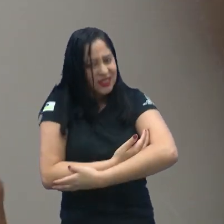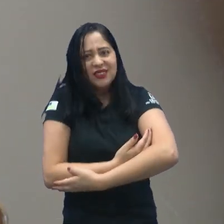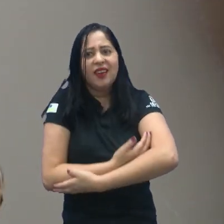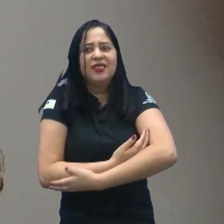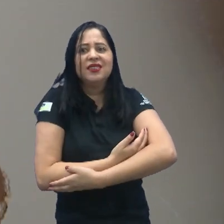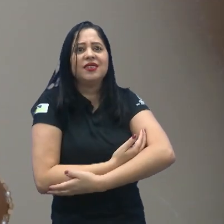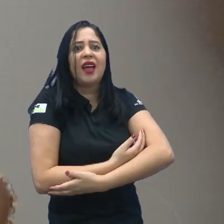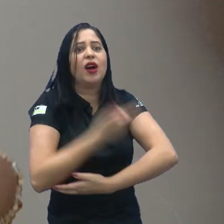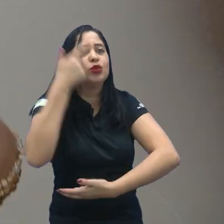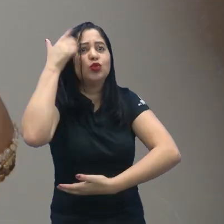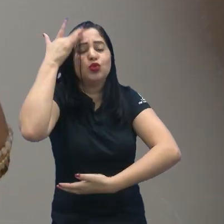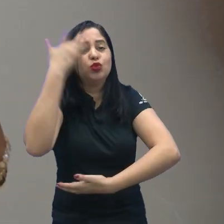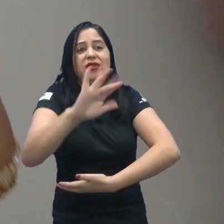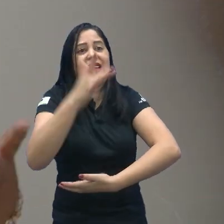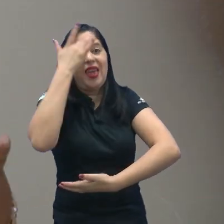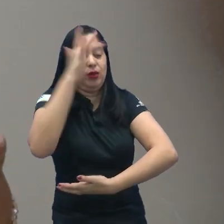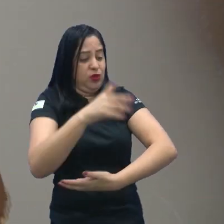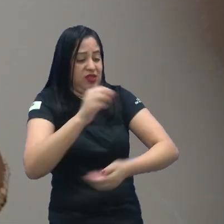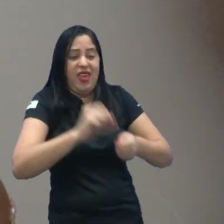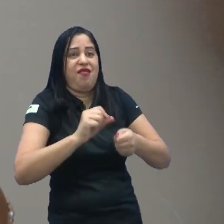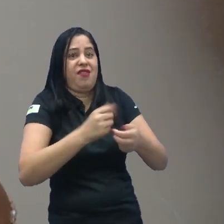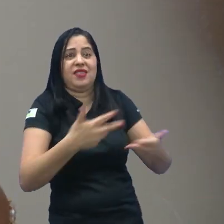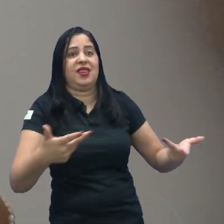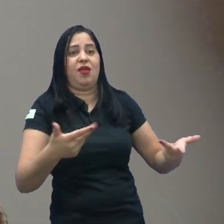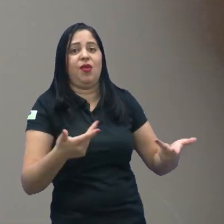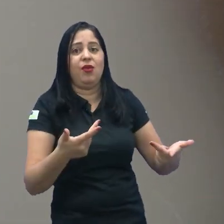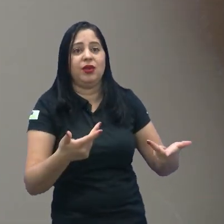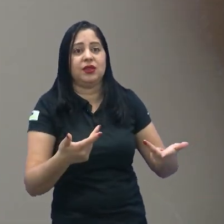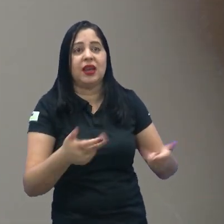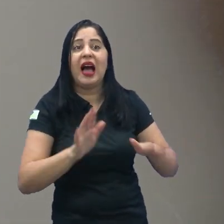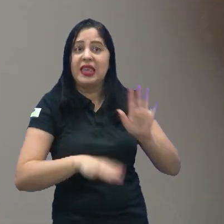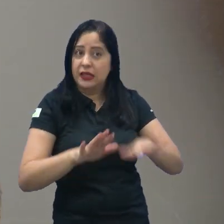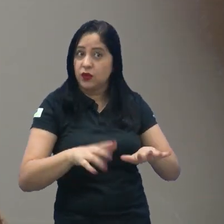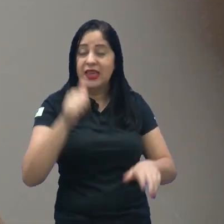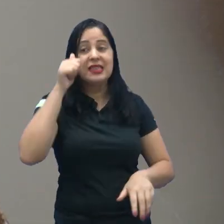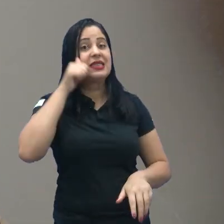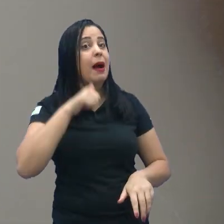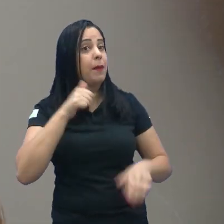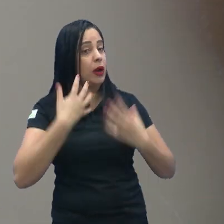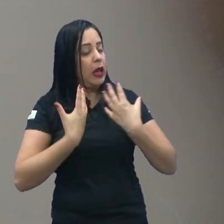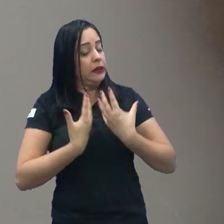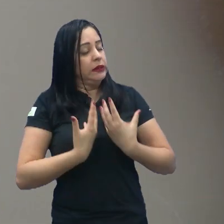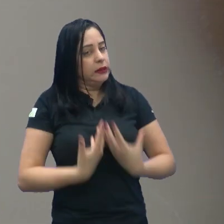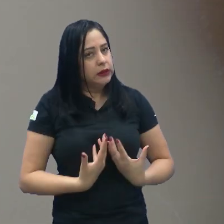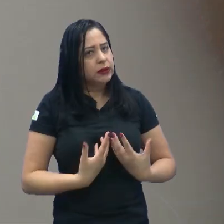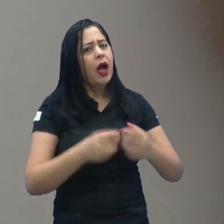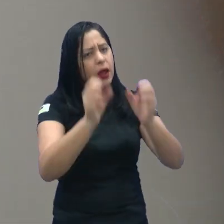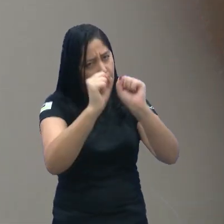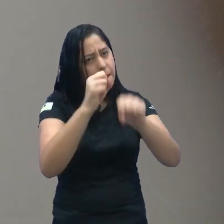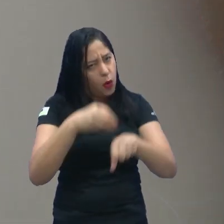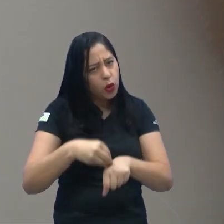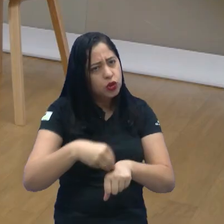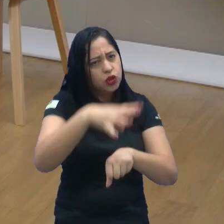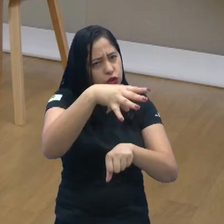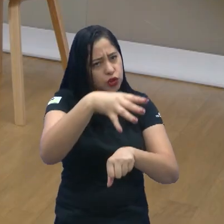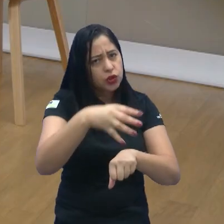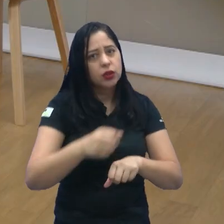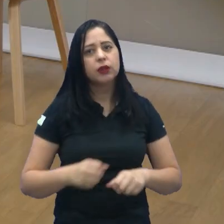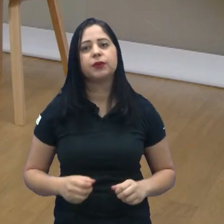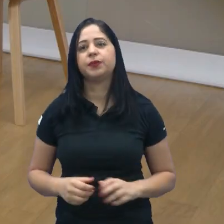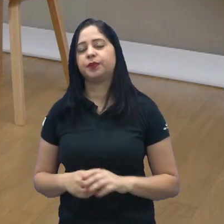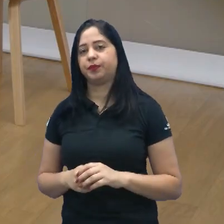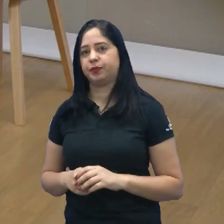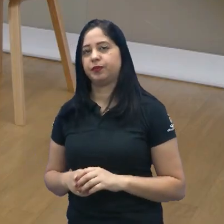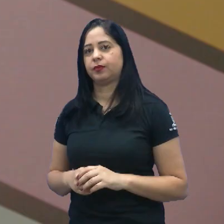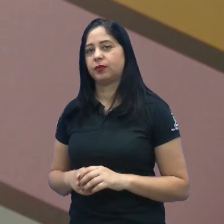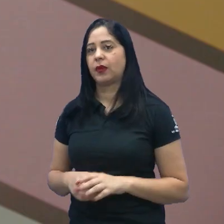aquela sobrecarga, ela é grande, é pesado mesmo, né? Então, algumas dicas práticas para poder lidar com esse momento mesmo. Uma coisa que eu